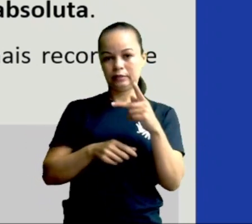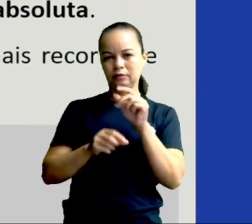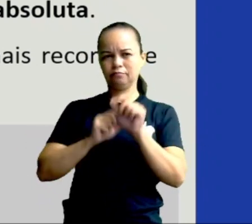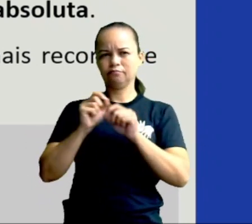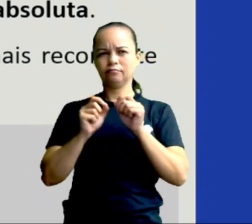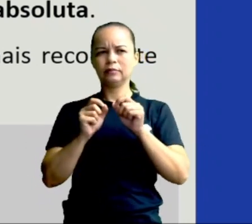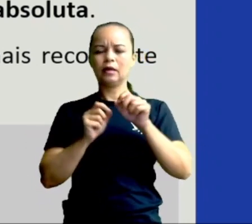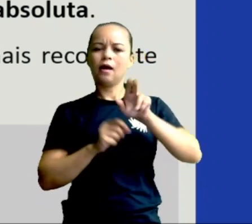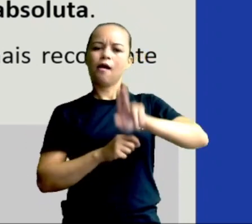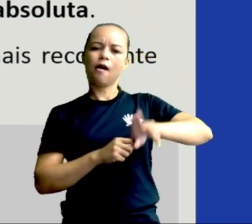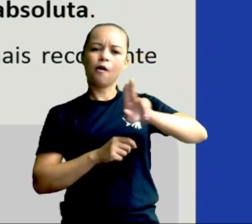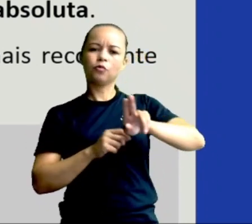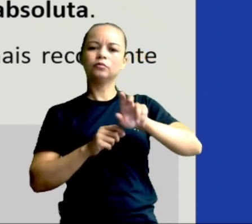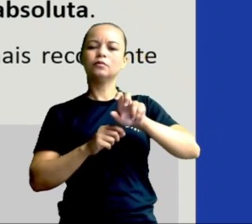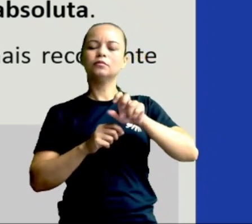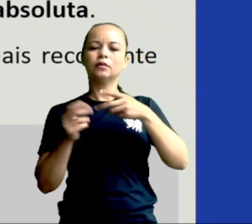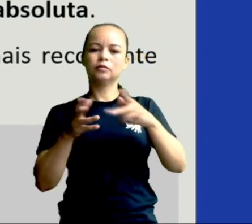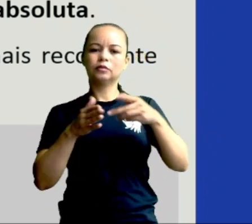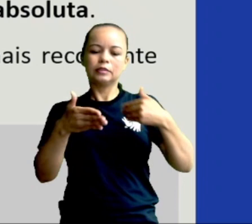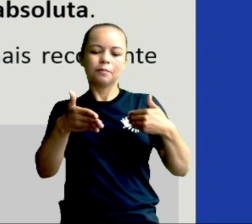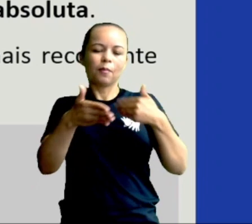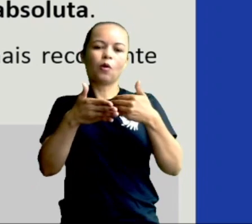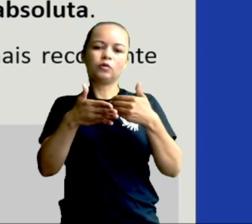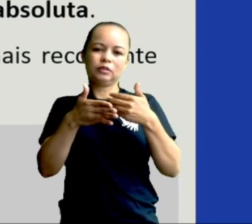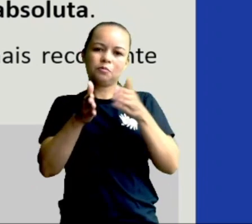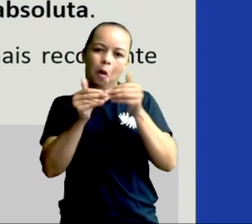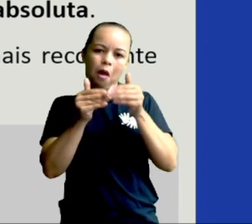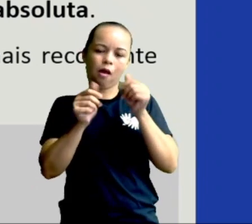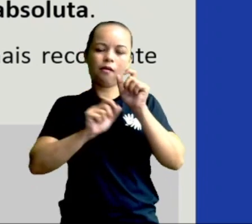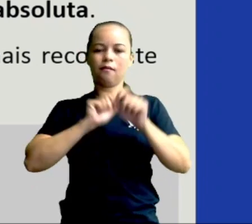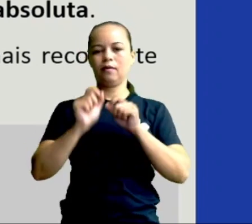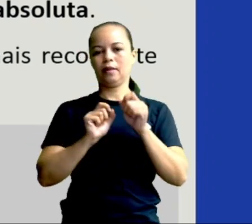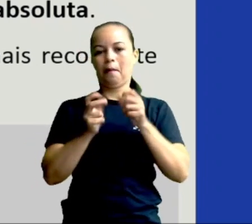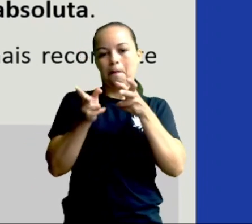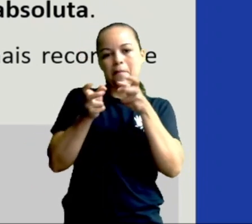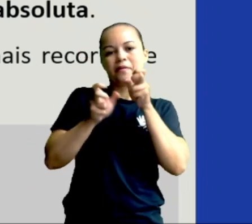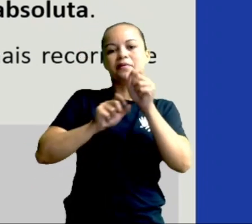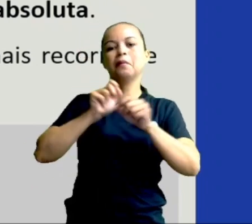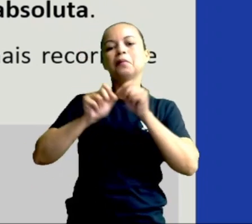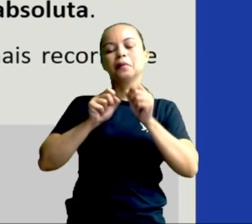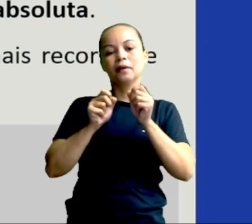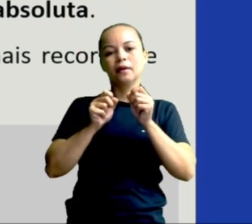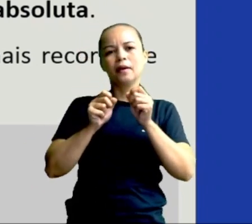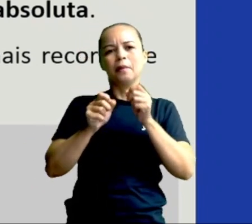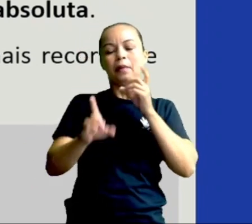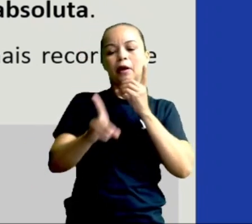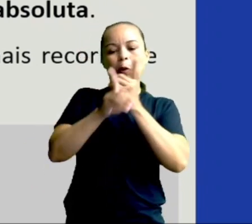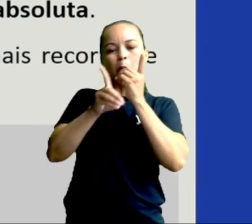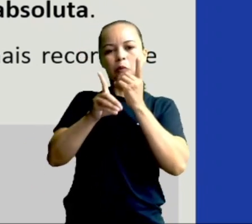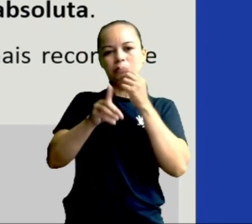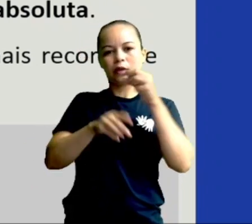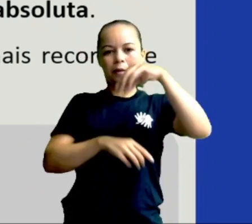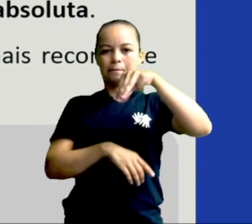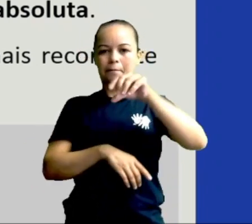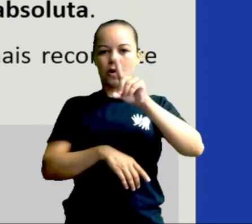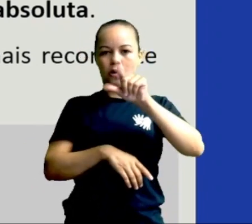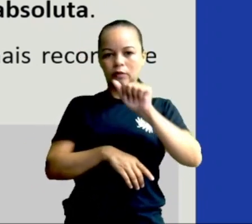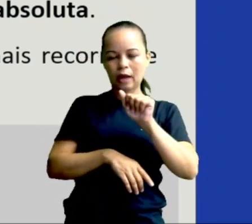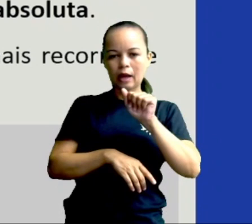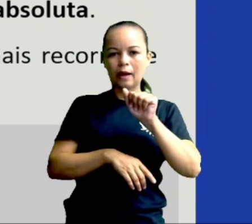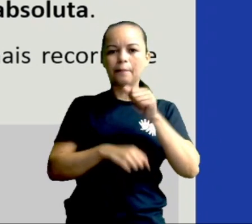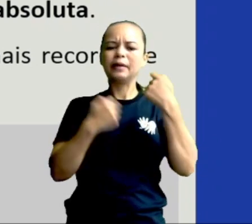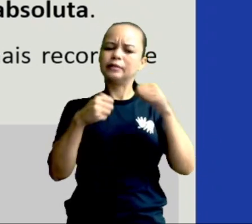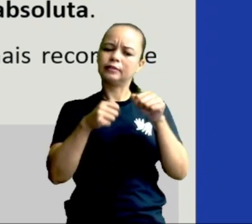a realização desse próximo pedido, então o que é que a gente percebe? Que para encontrar a moda, basta escolher